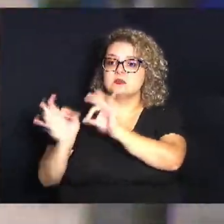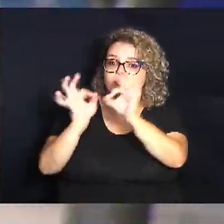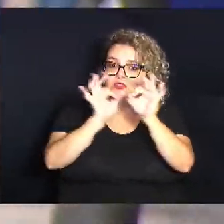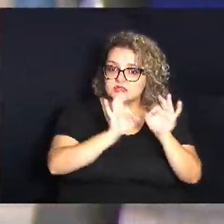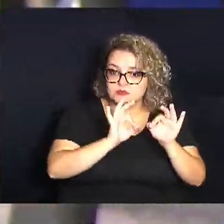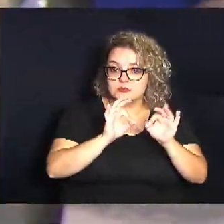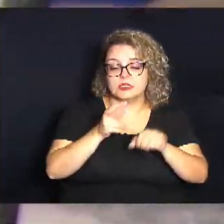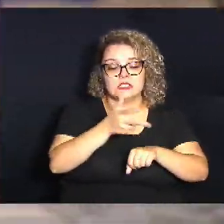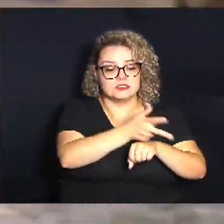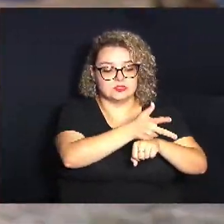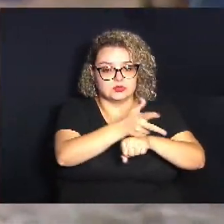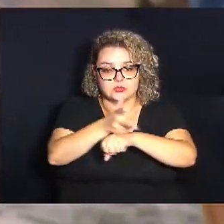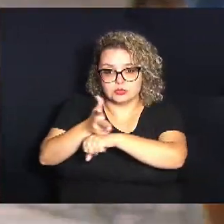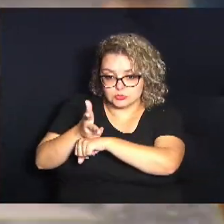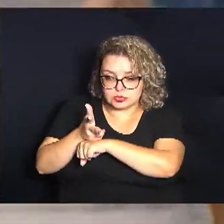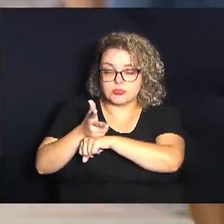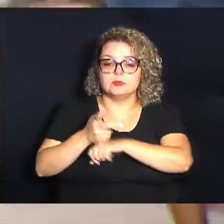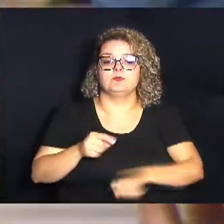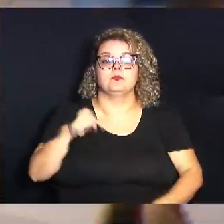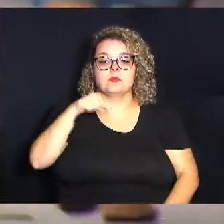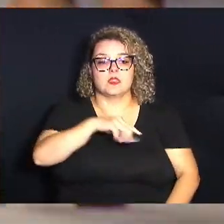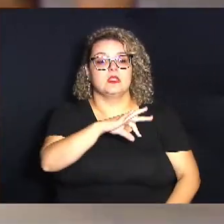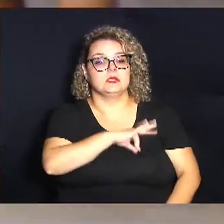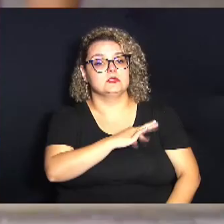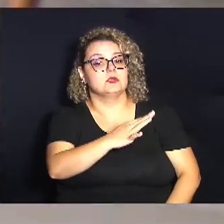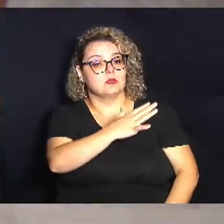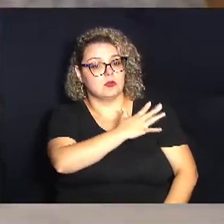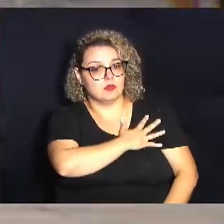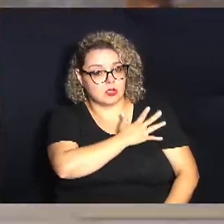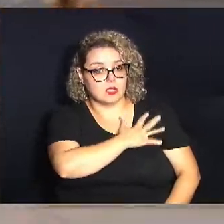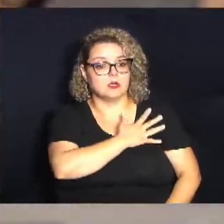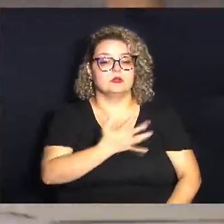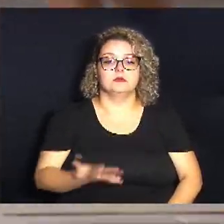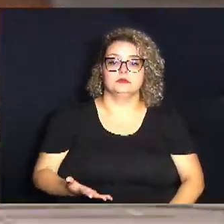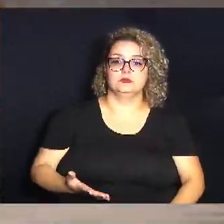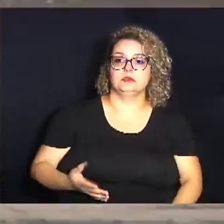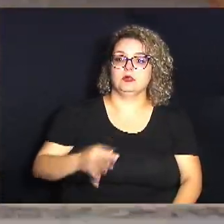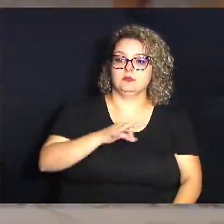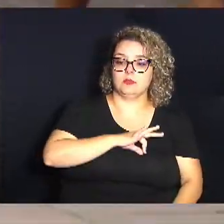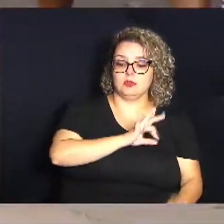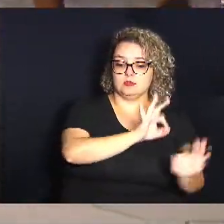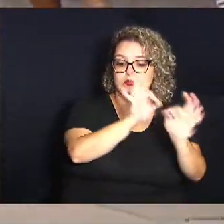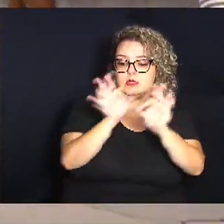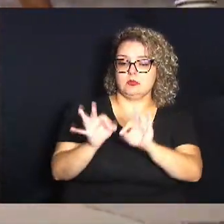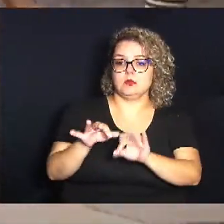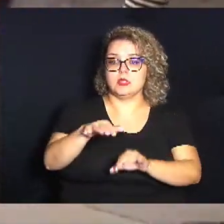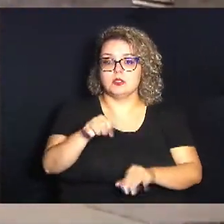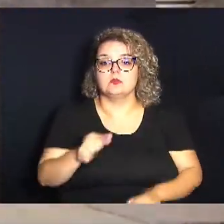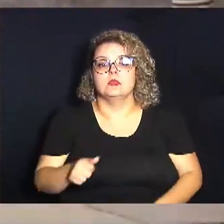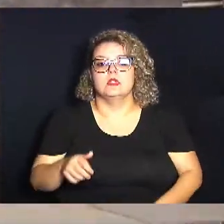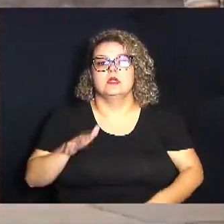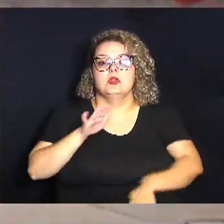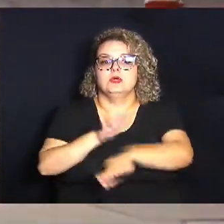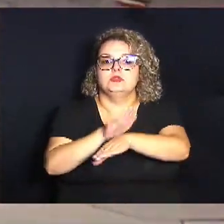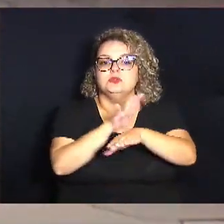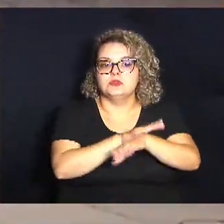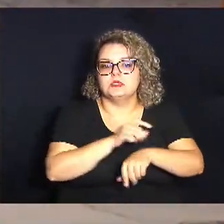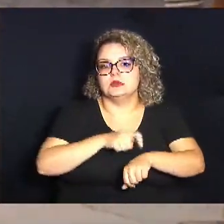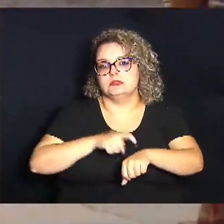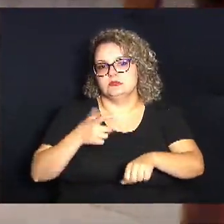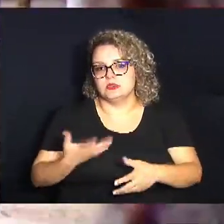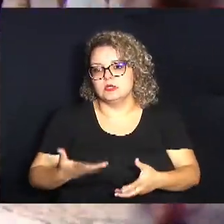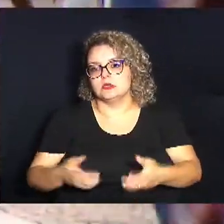pelas câmeras e esse guarda do monitoramento ele aciona a equipe que estiver mais próxima para intervir em situações que